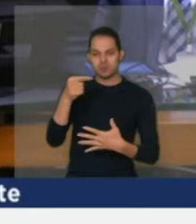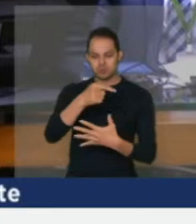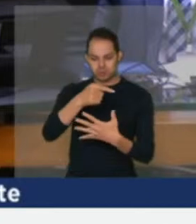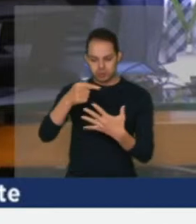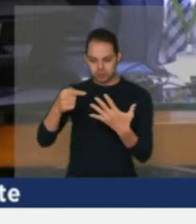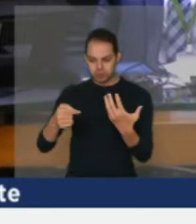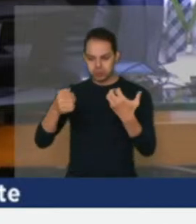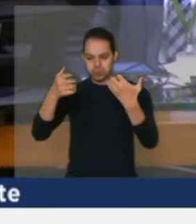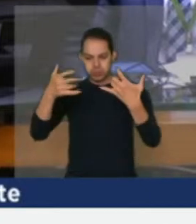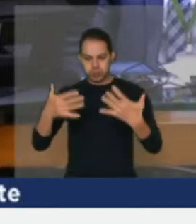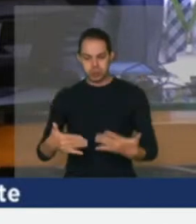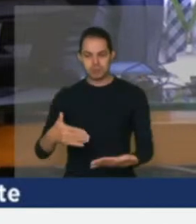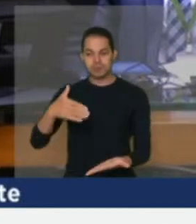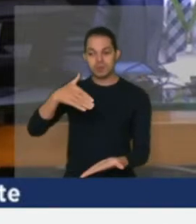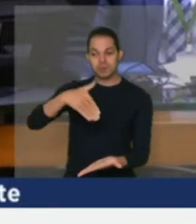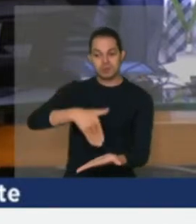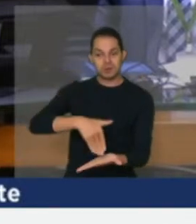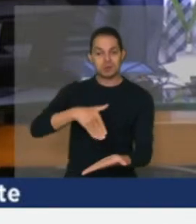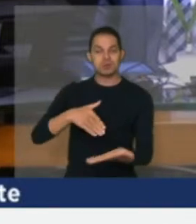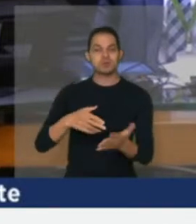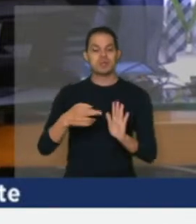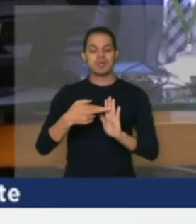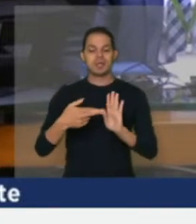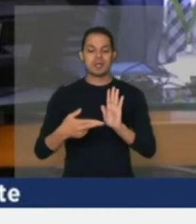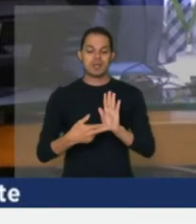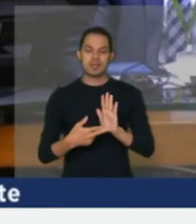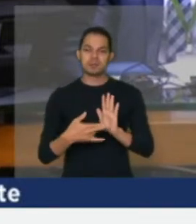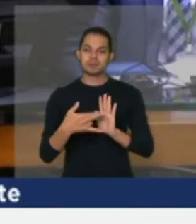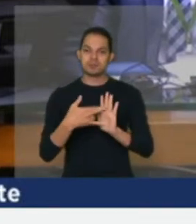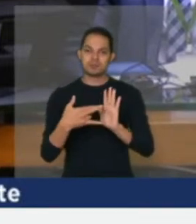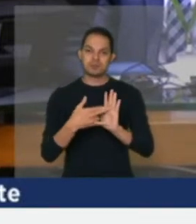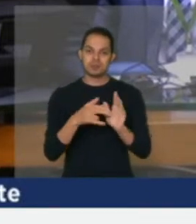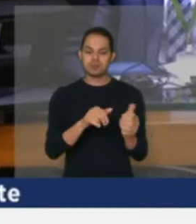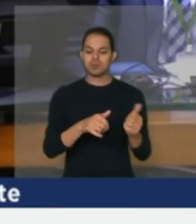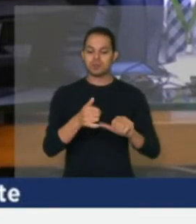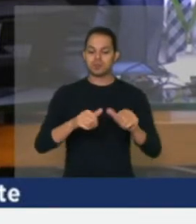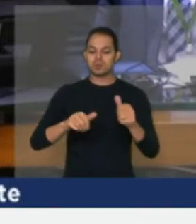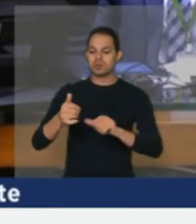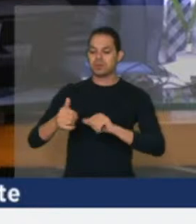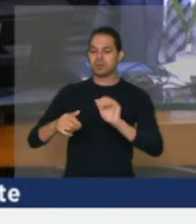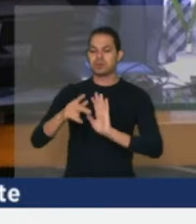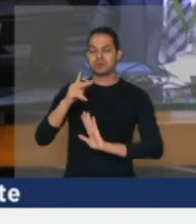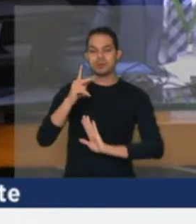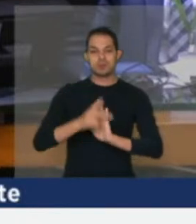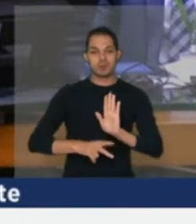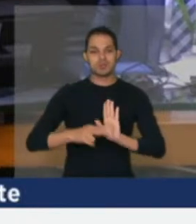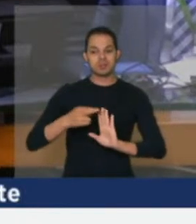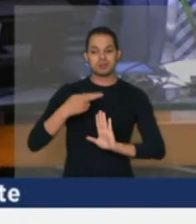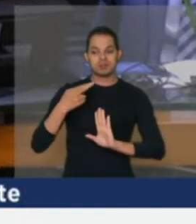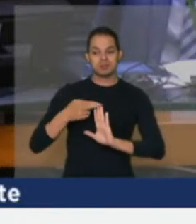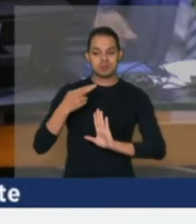por derradeiro que serão aplicadas as regras regimentais pertinentes à apreciação dos projetos de resolução